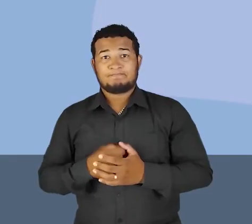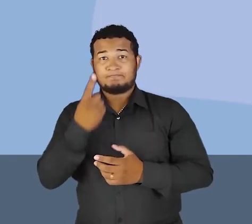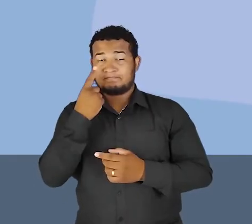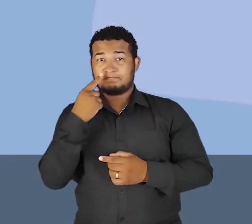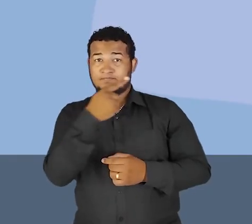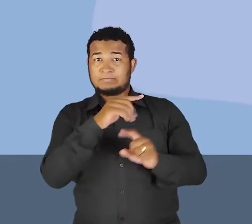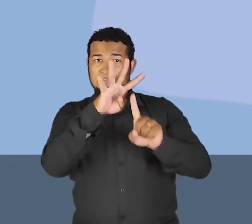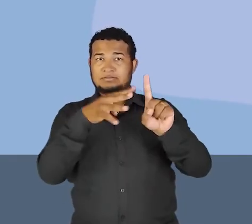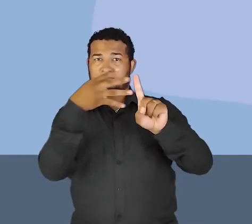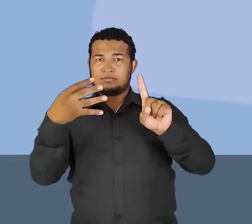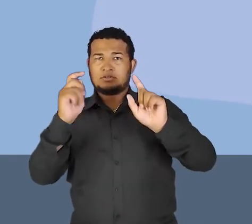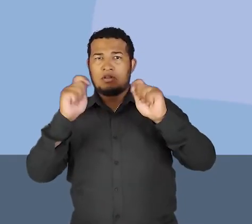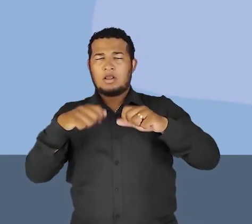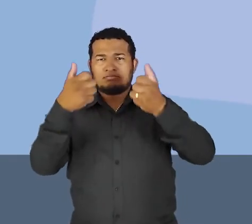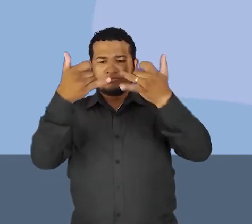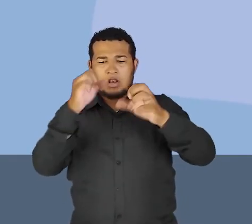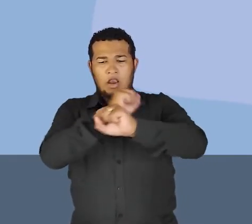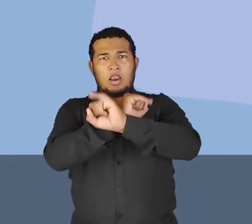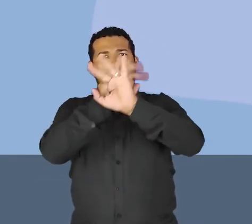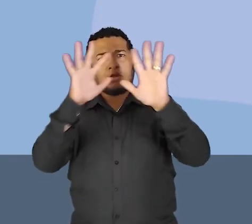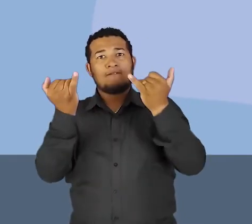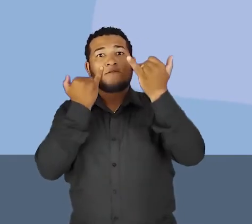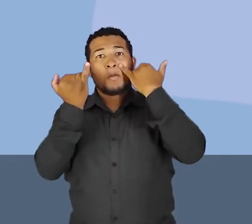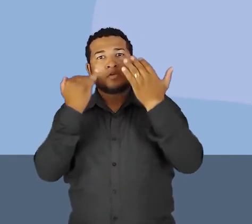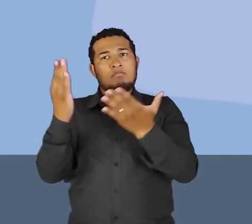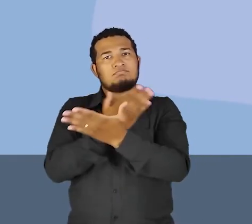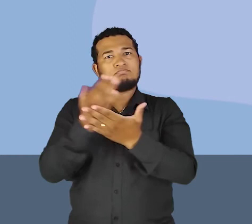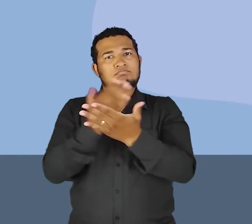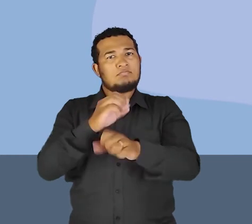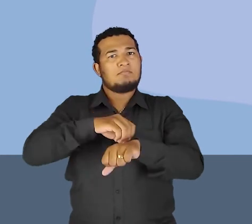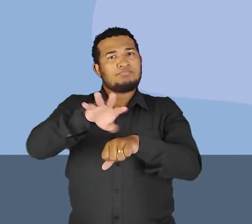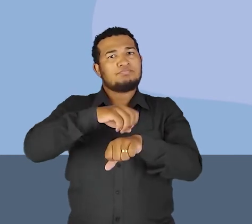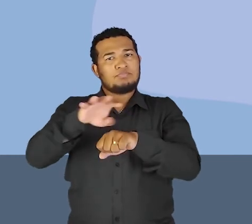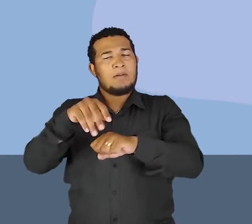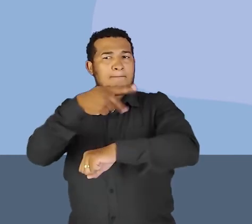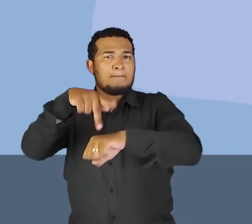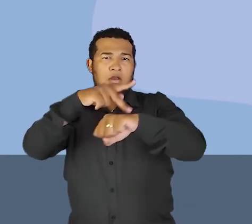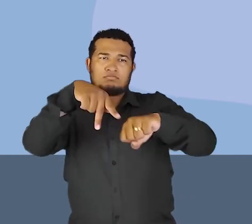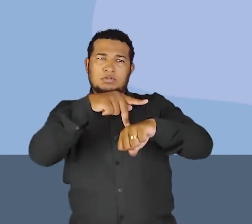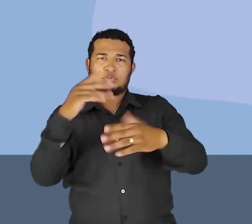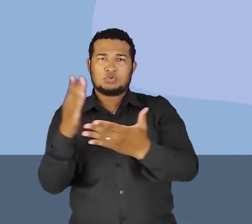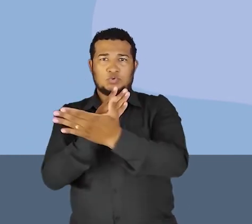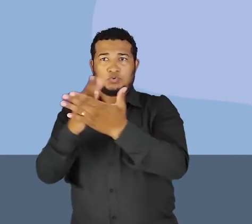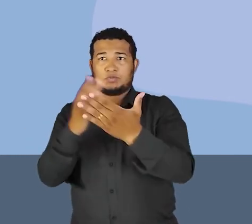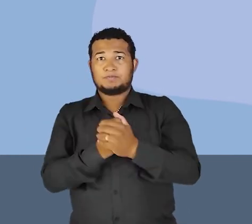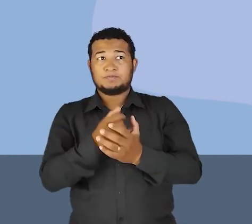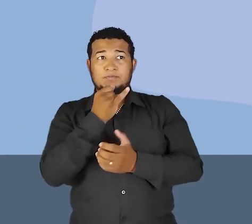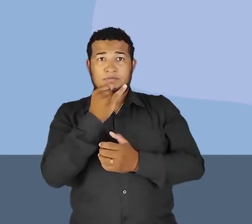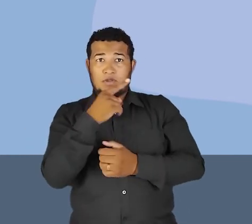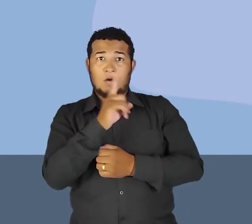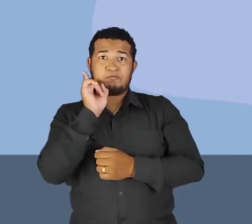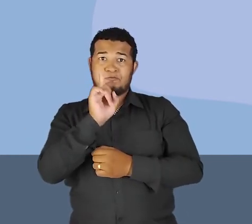seguir, né, que dá aí com mais clareza alguns dados relacionados a alguns países selecionados. Por exemplo, Estados